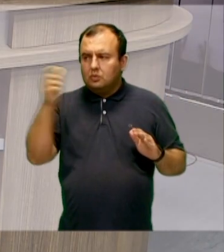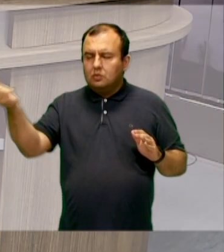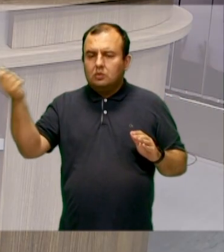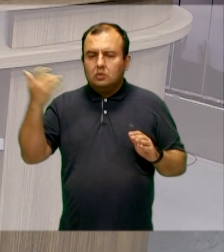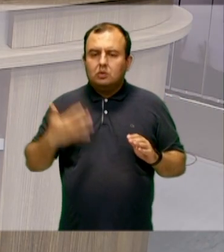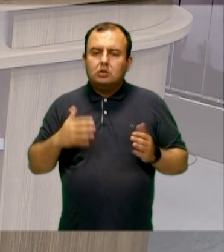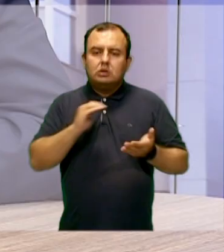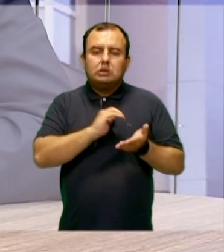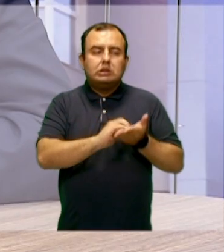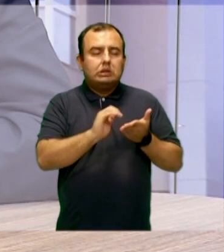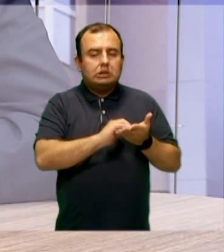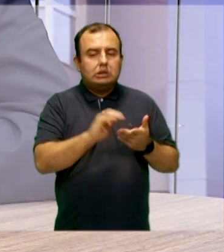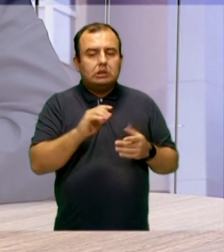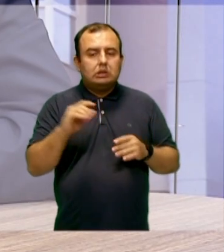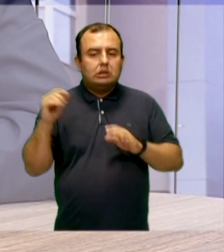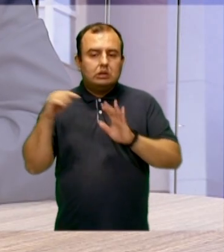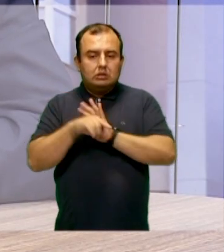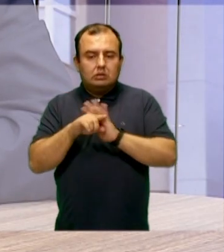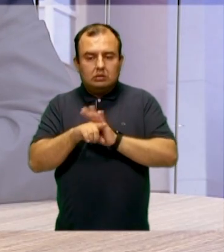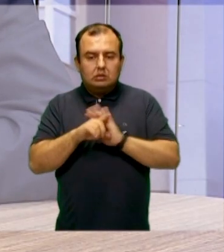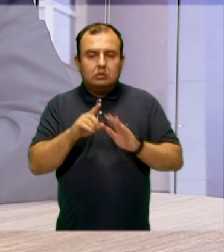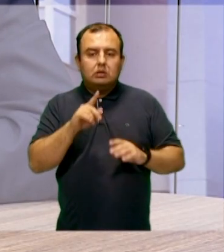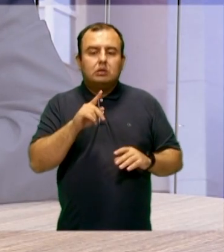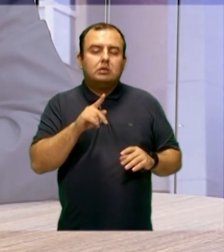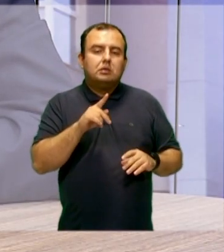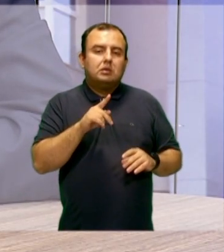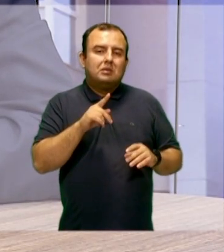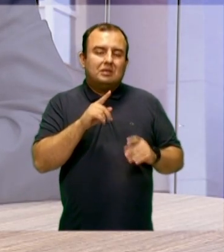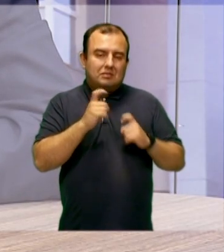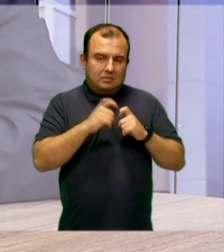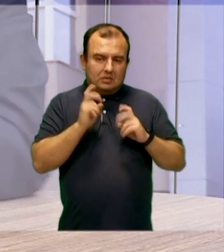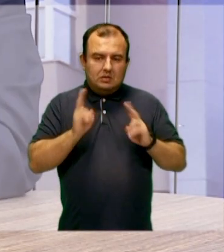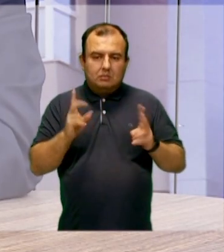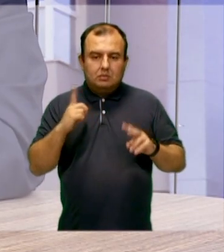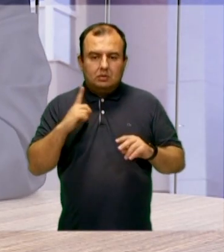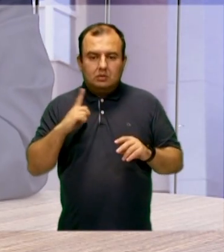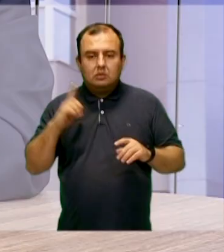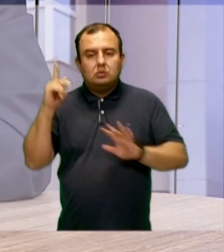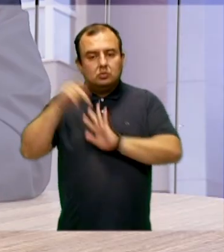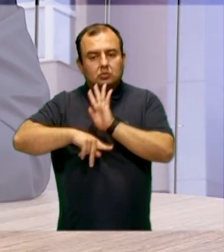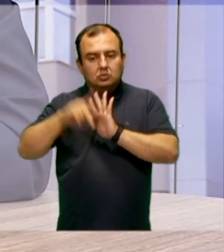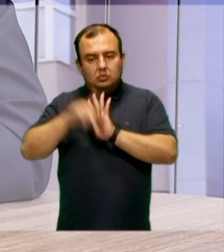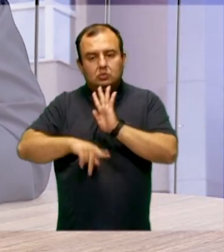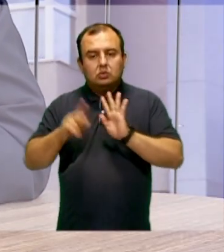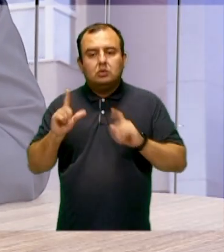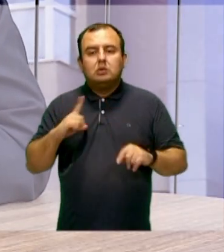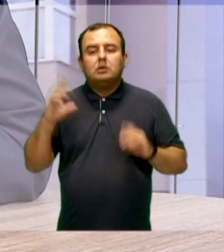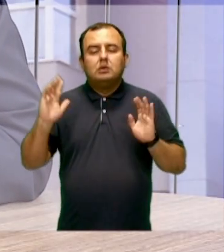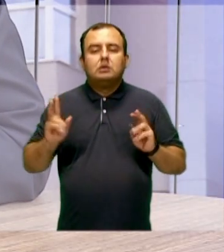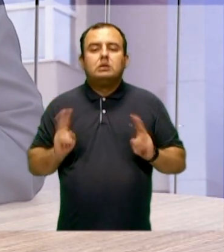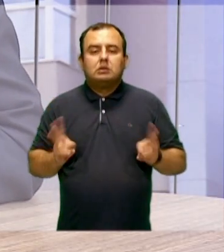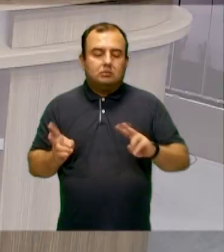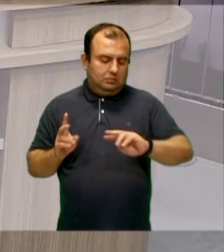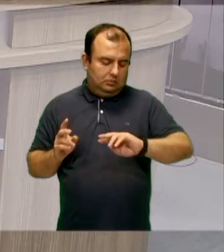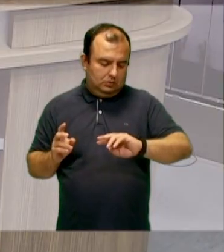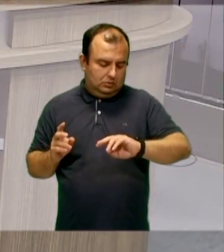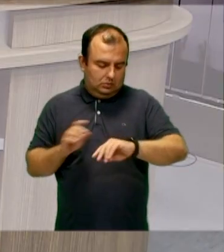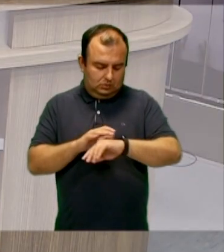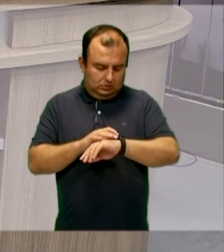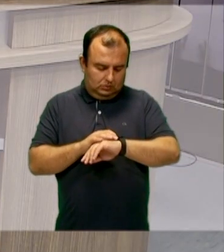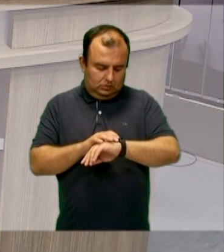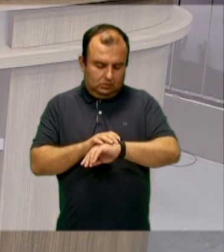falou: secretária, a perícia médica sempre existiu. A gente sempre teve esses projetos de alguma forma, só que a